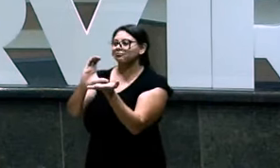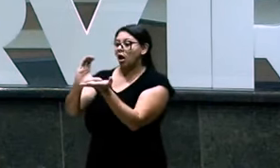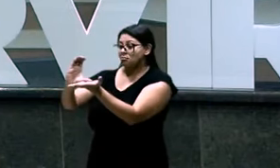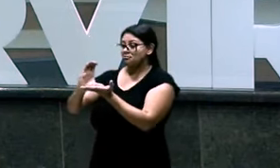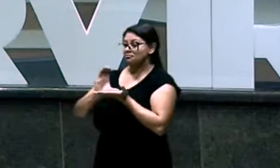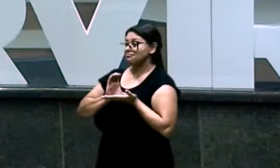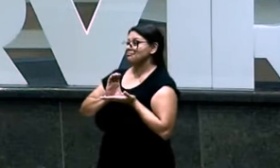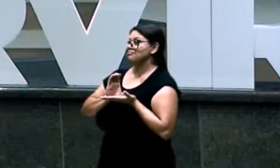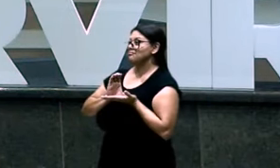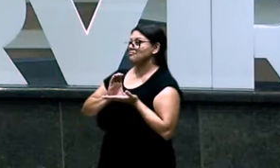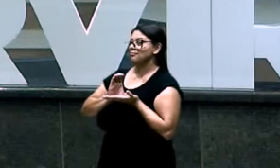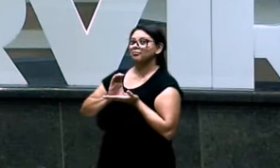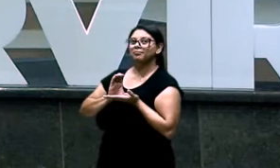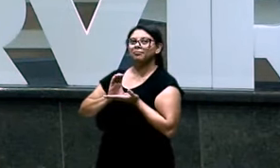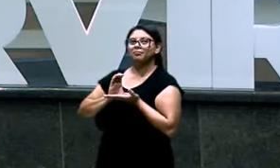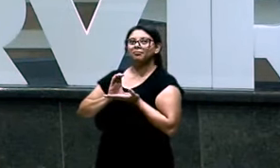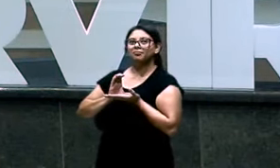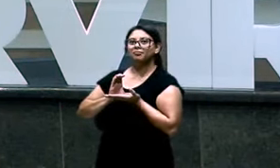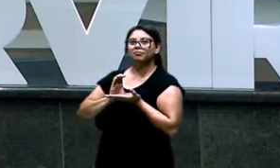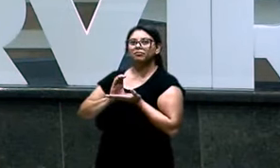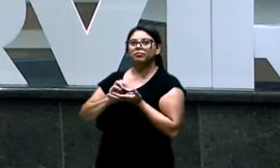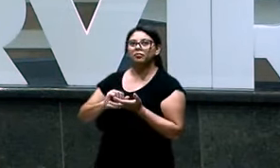placa lá. Ele não está mais aqui.